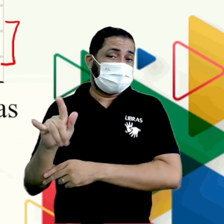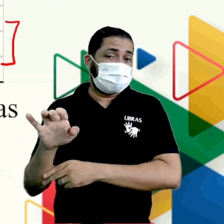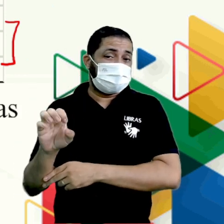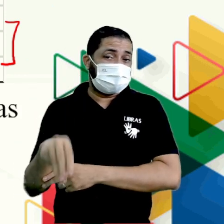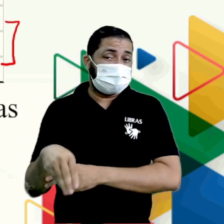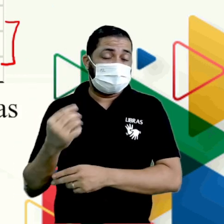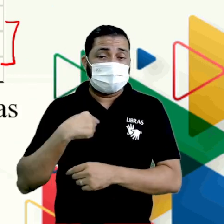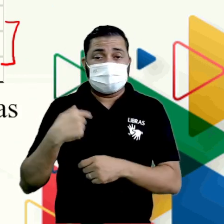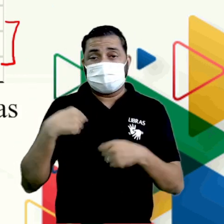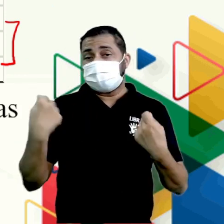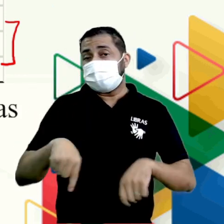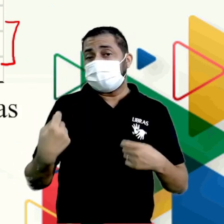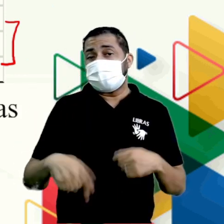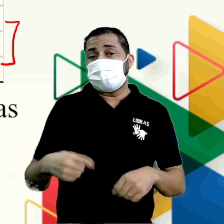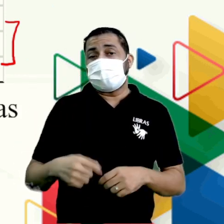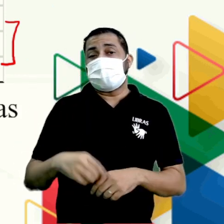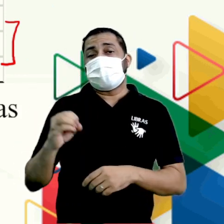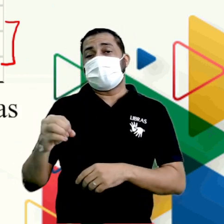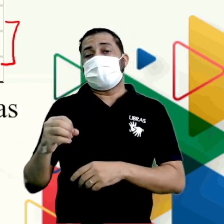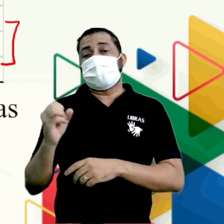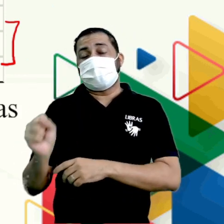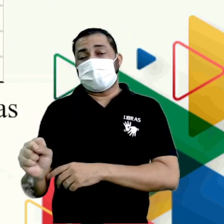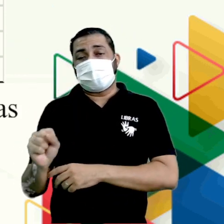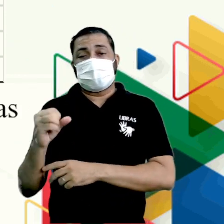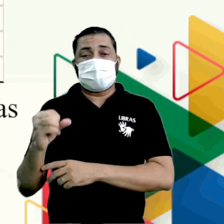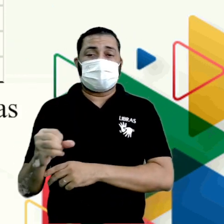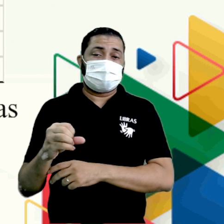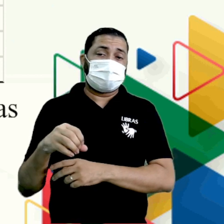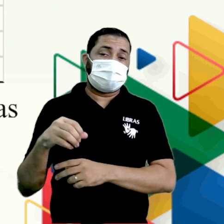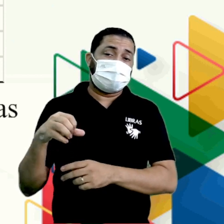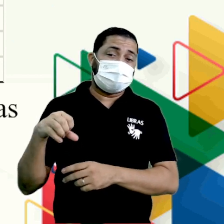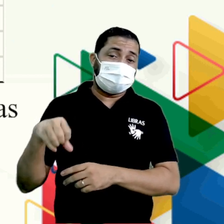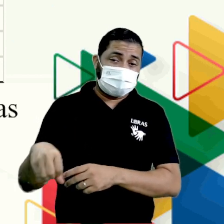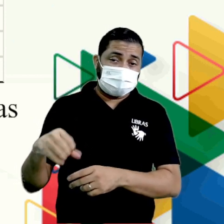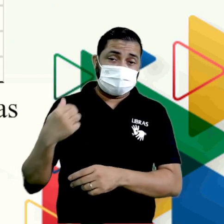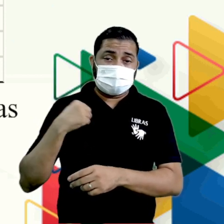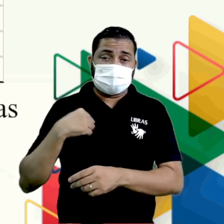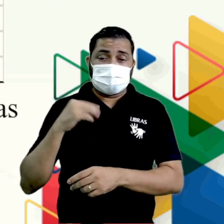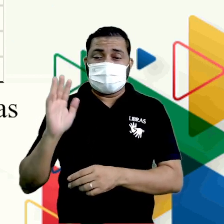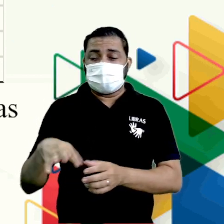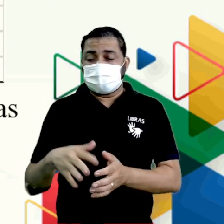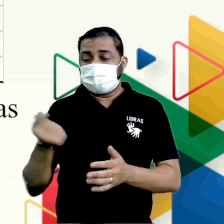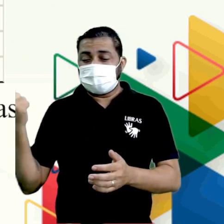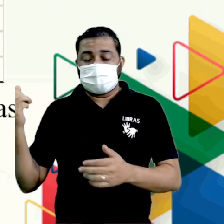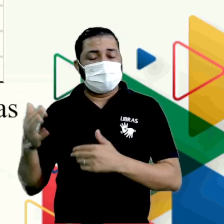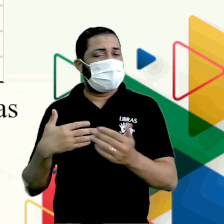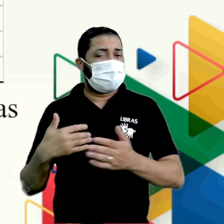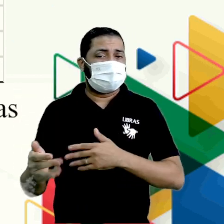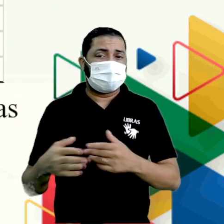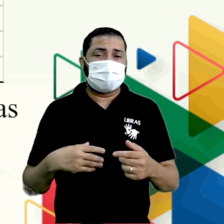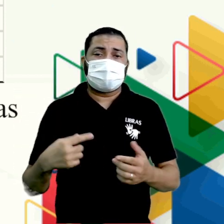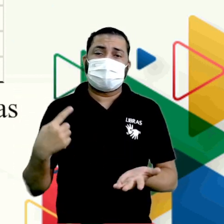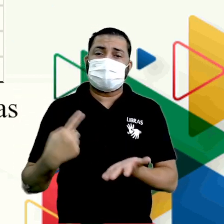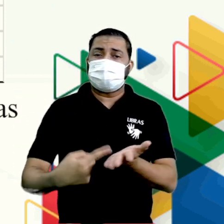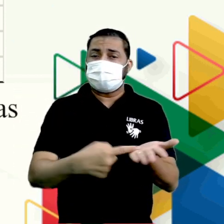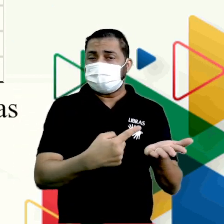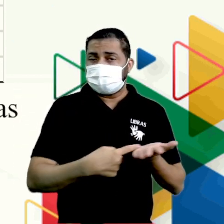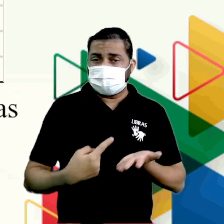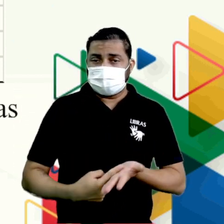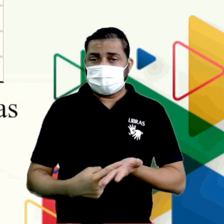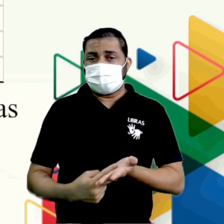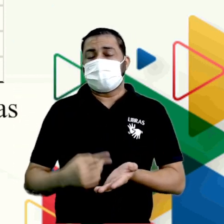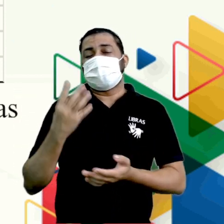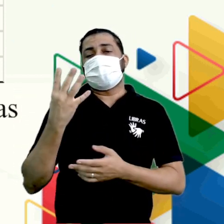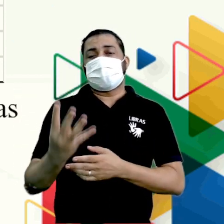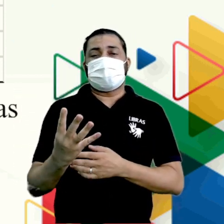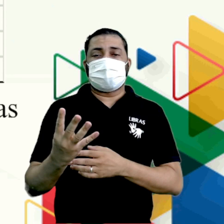preciso é 0,069. Então, de cara, eu já excluí quaisquer combinações entre o